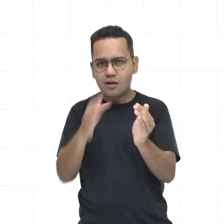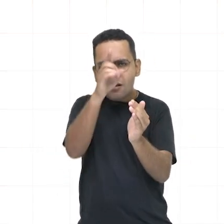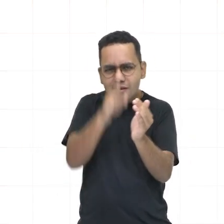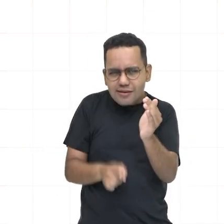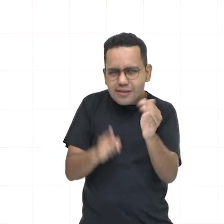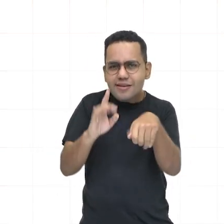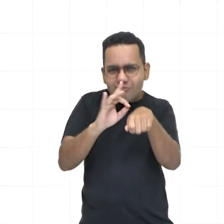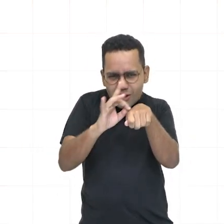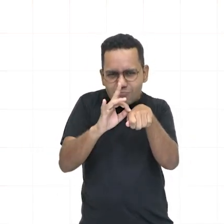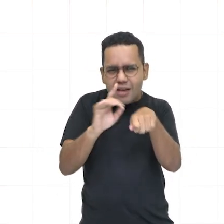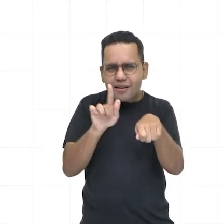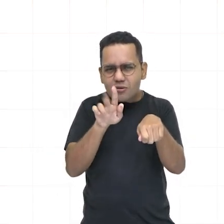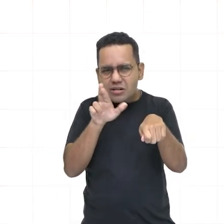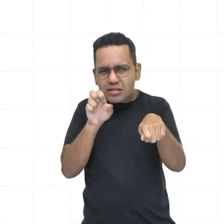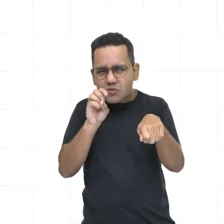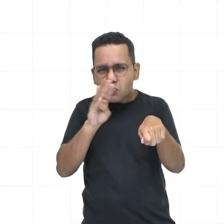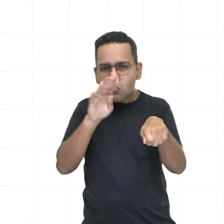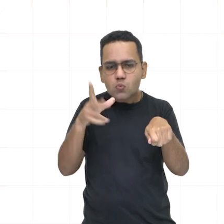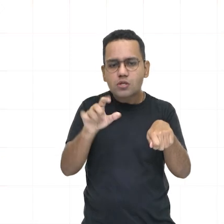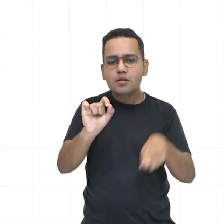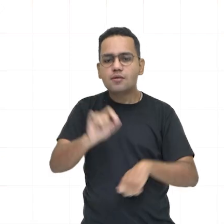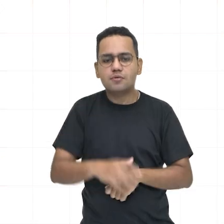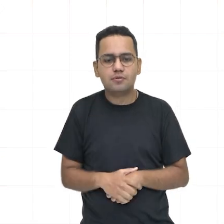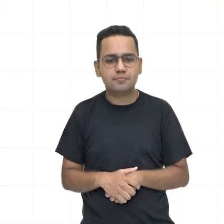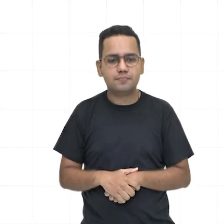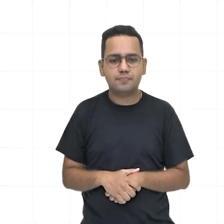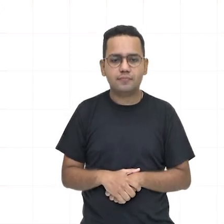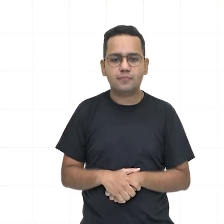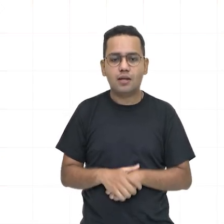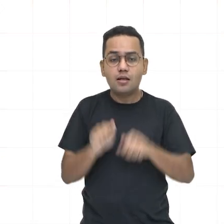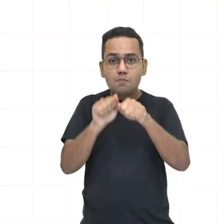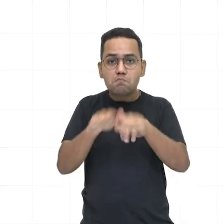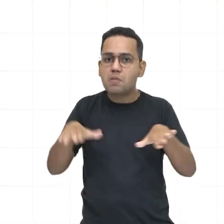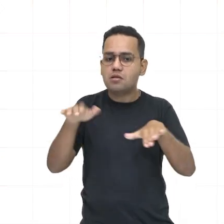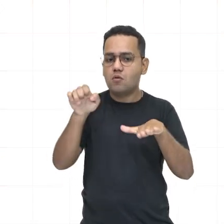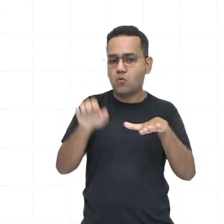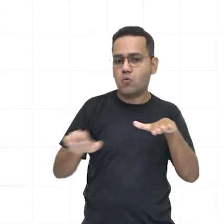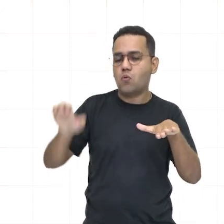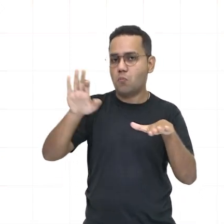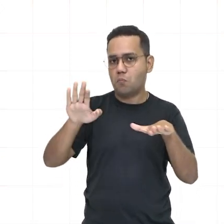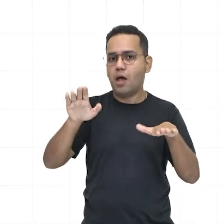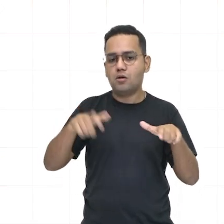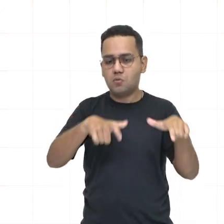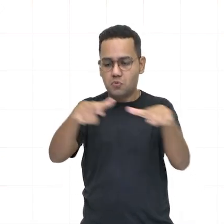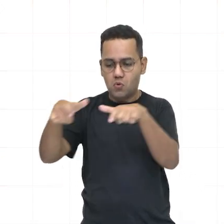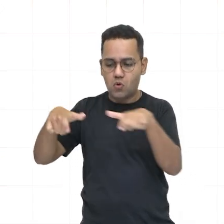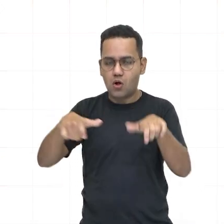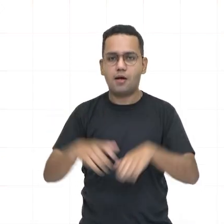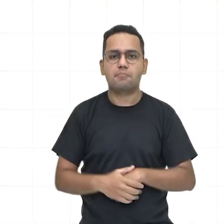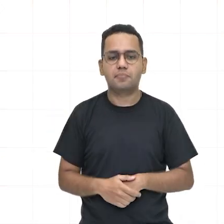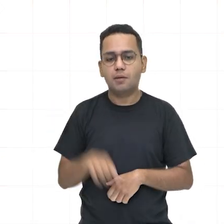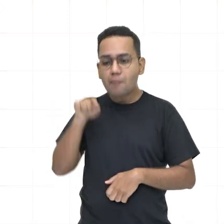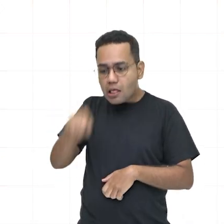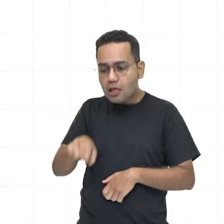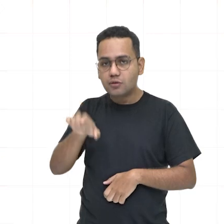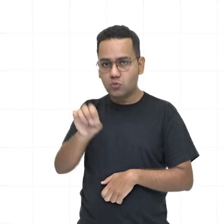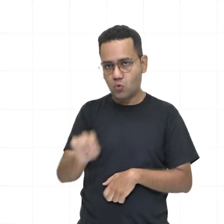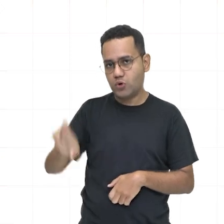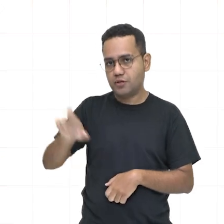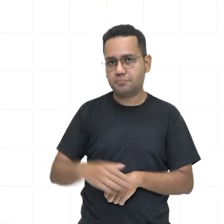europeia sobre as civilizações orientais. Ainda sobre o